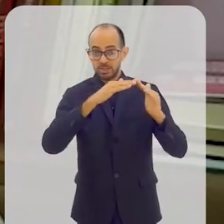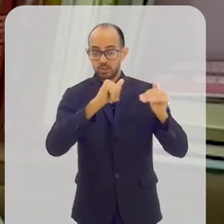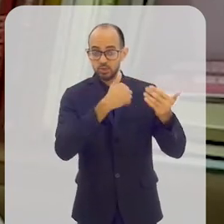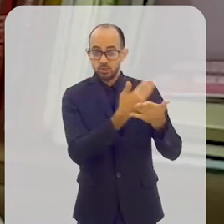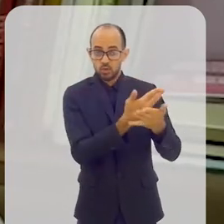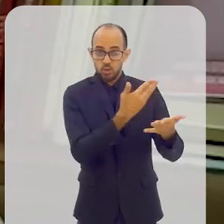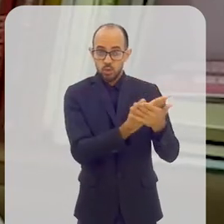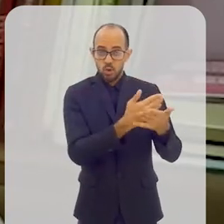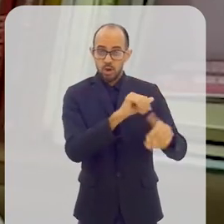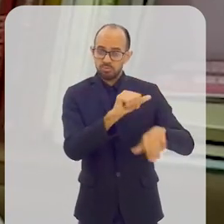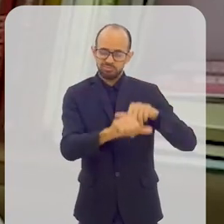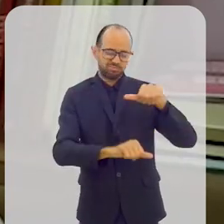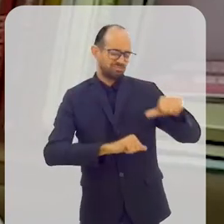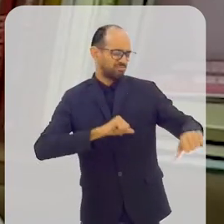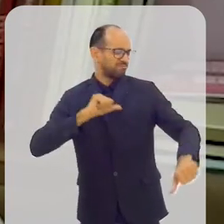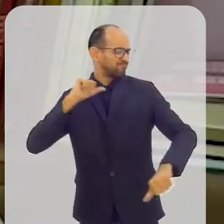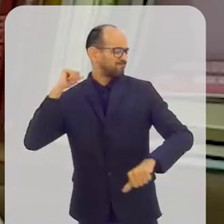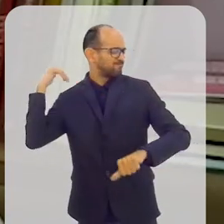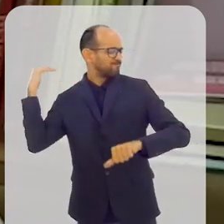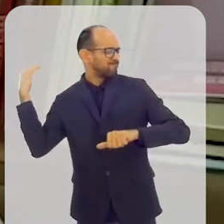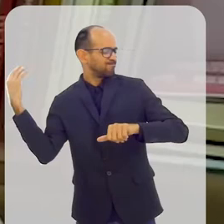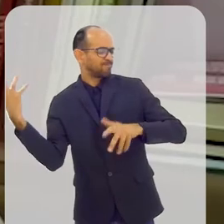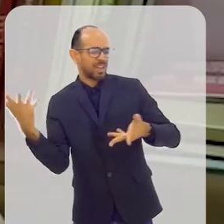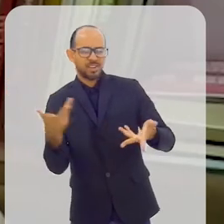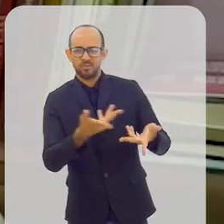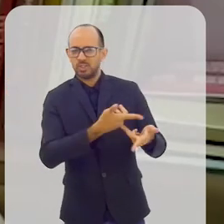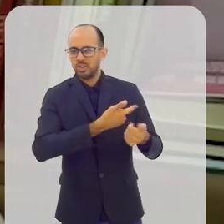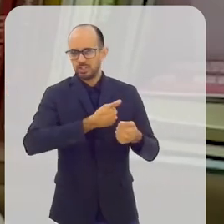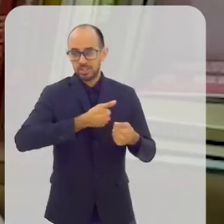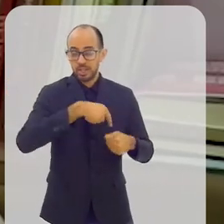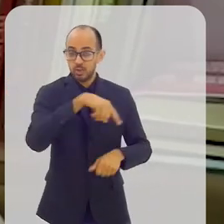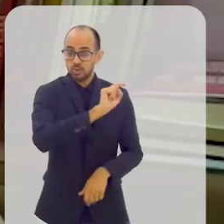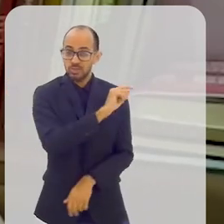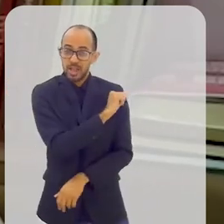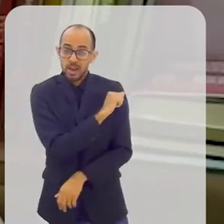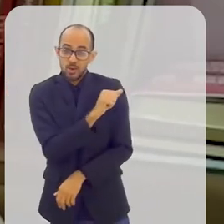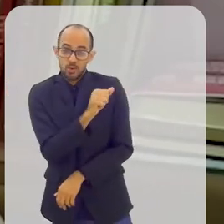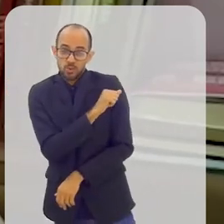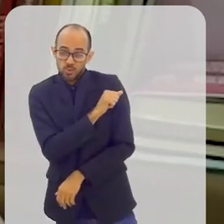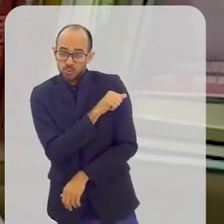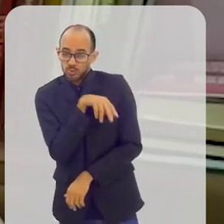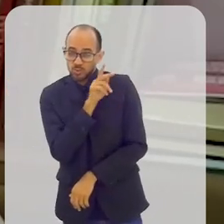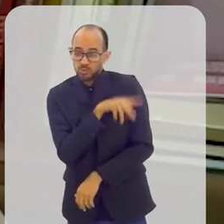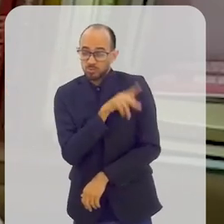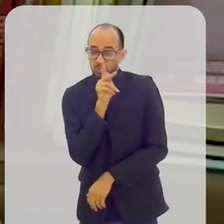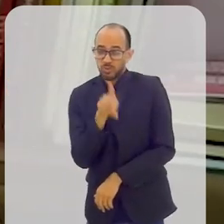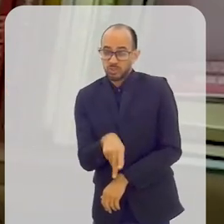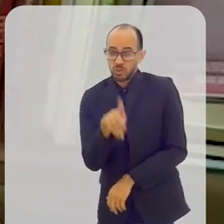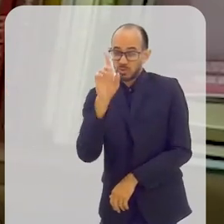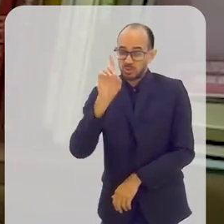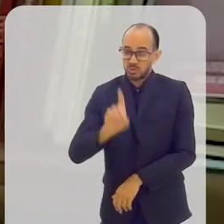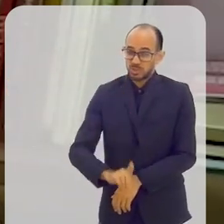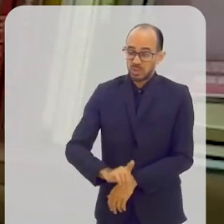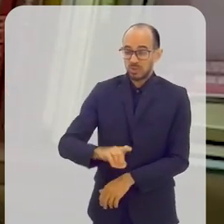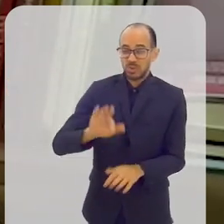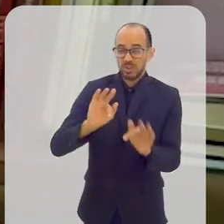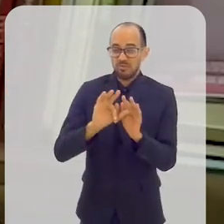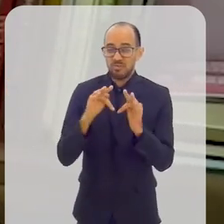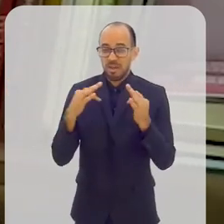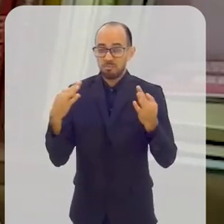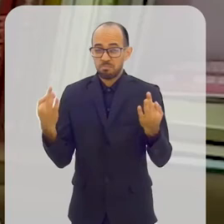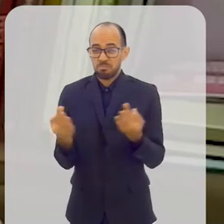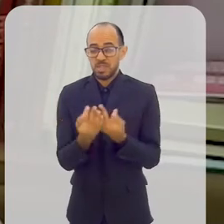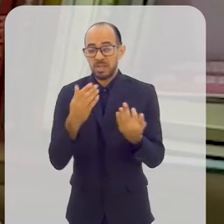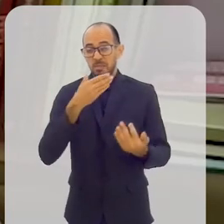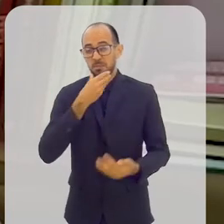transformação enorme. Não a escola, os alunos, os professores, a direção, os